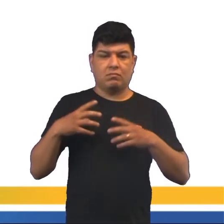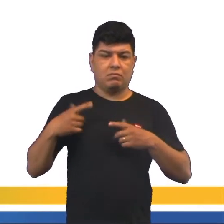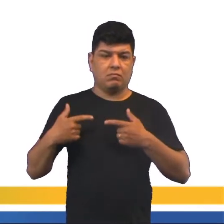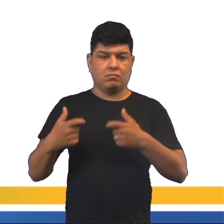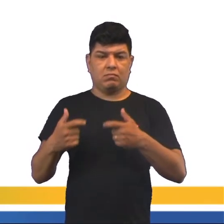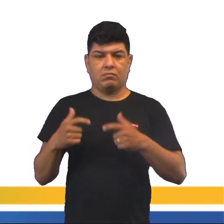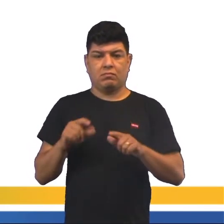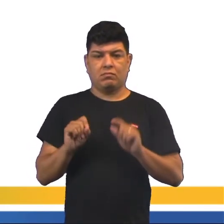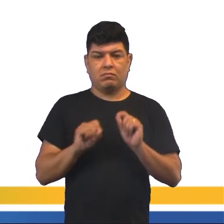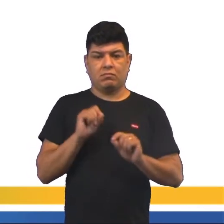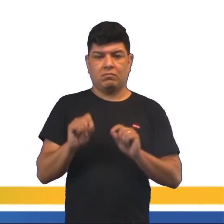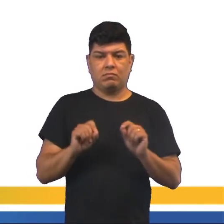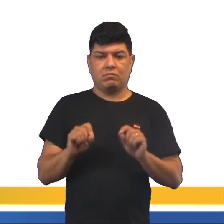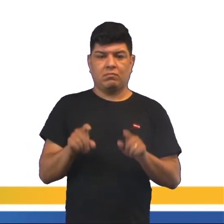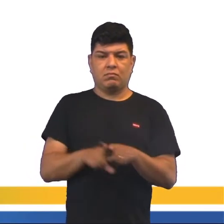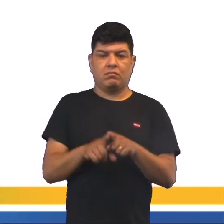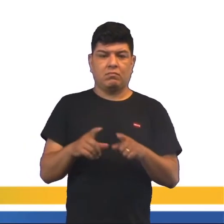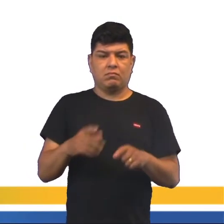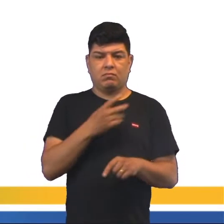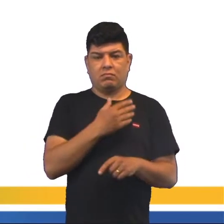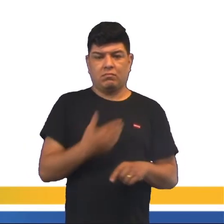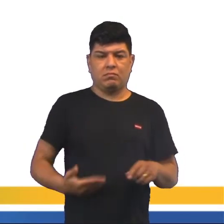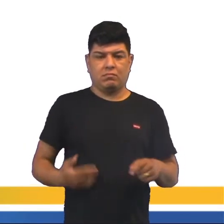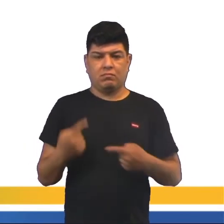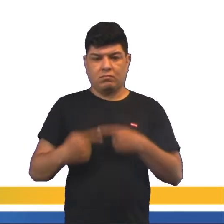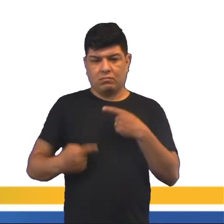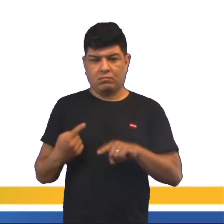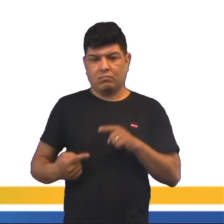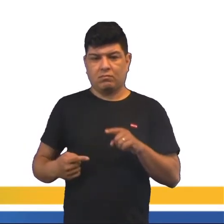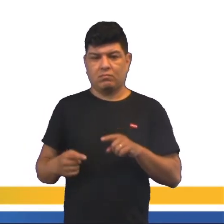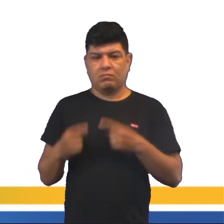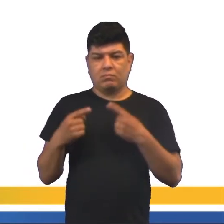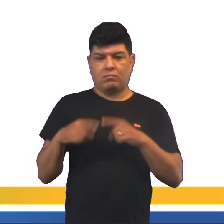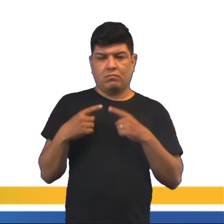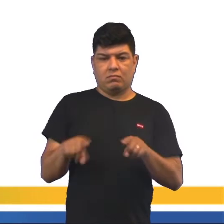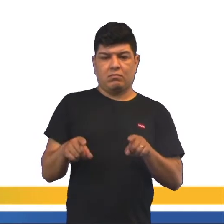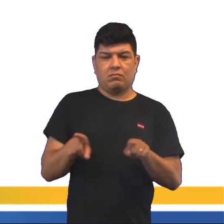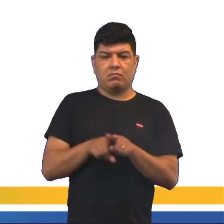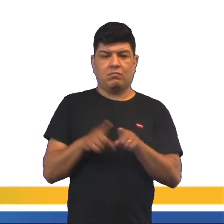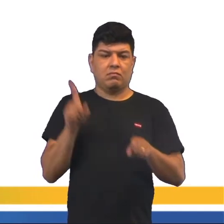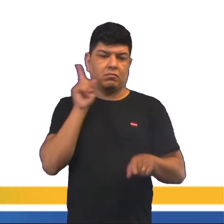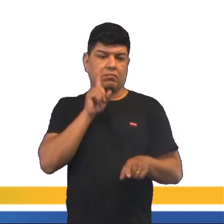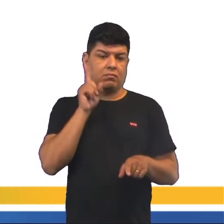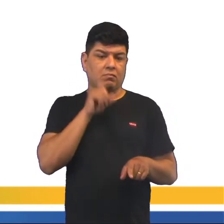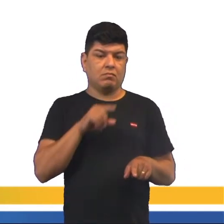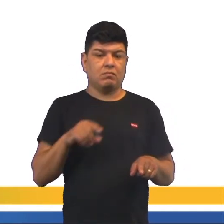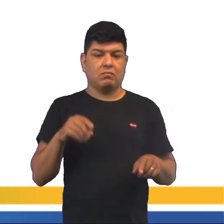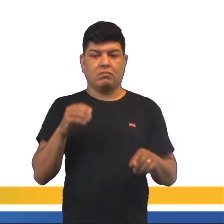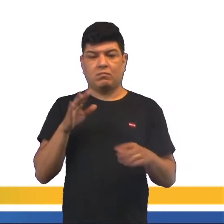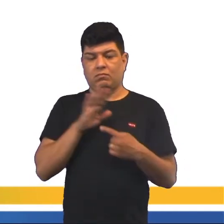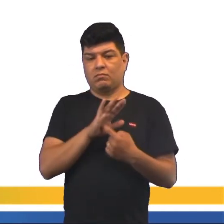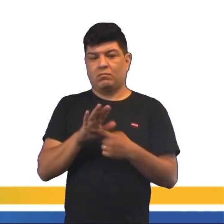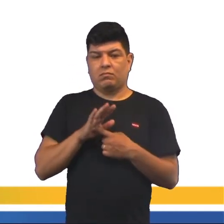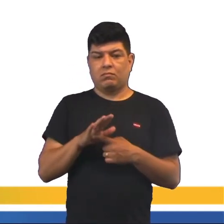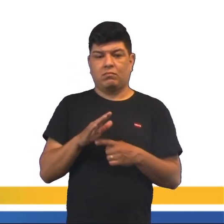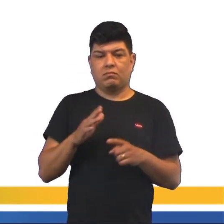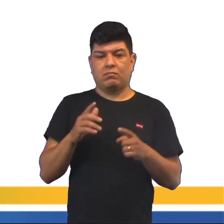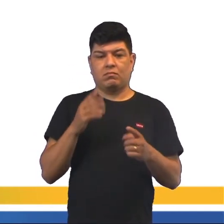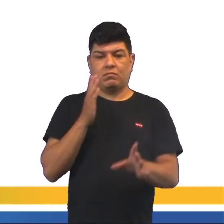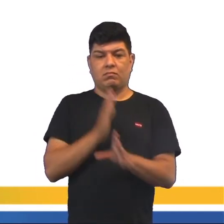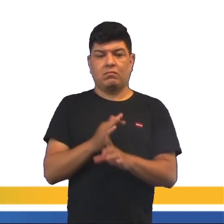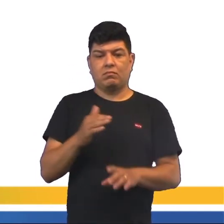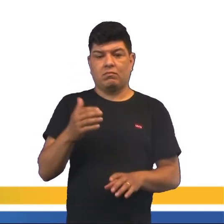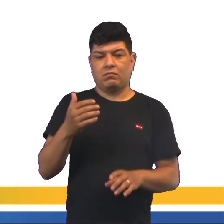Iraque possuía esse perigoso arsenal bélico, né, de destruição de massa. Por isso, né, muitos críticos apontam que a guerra teve